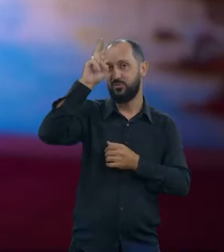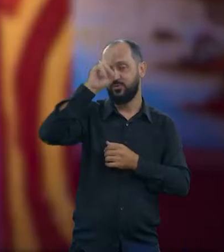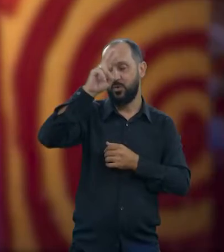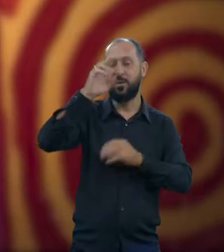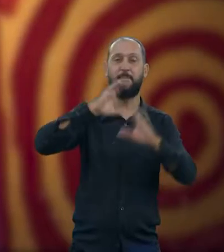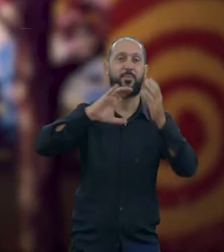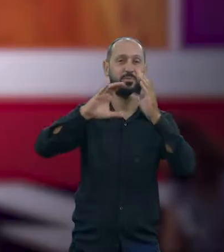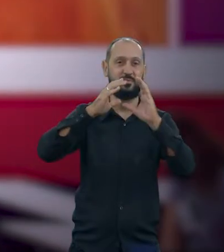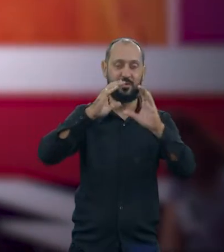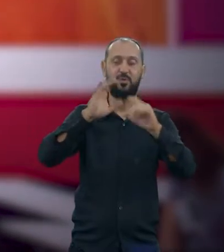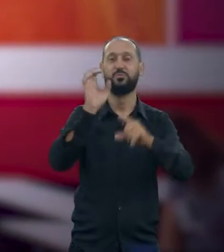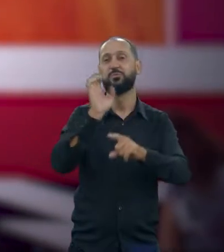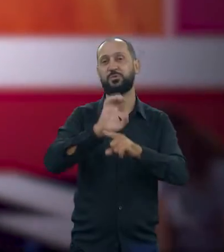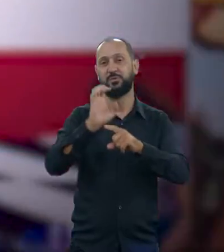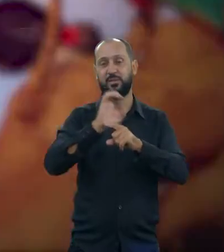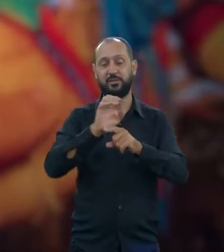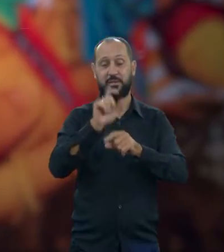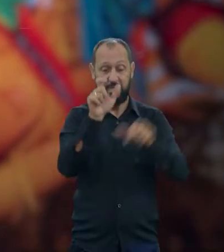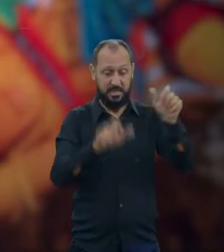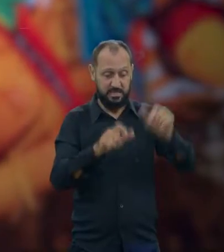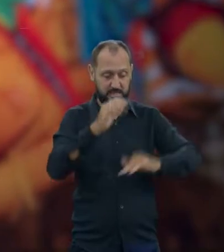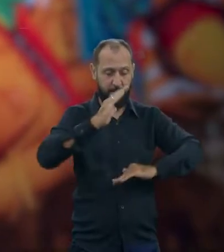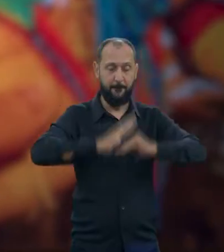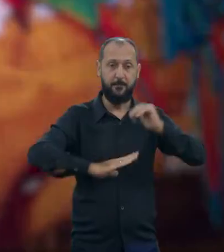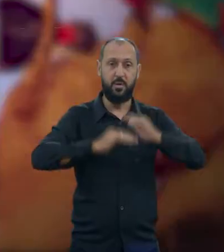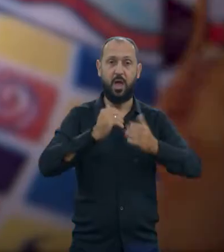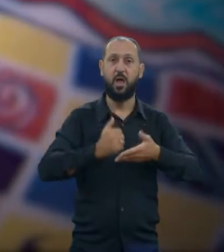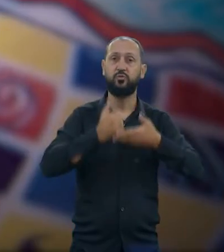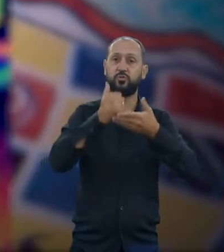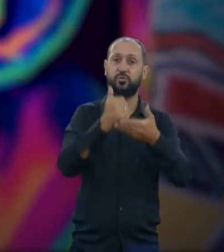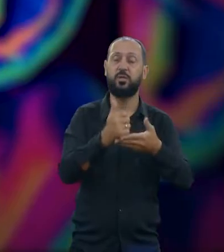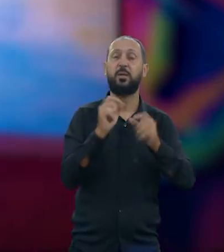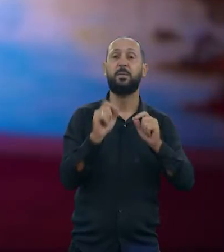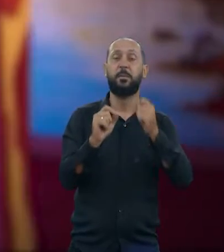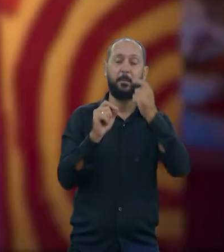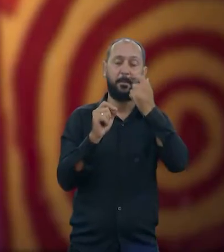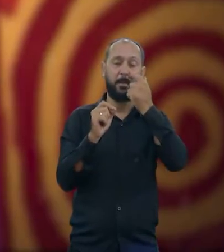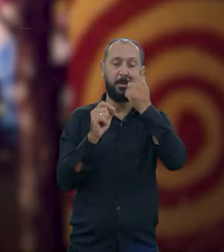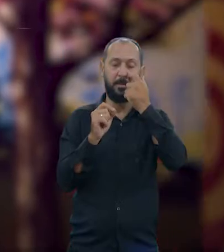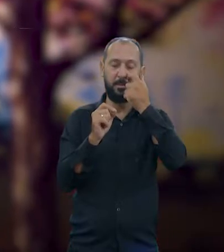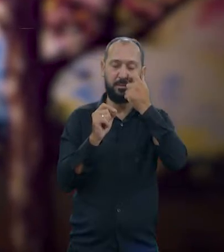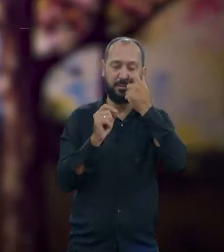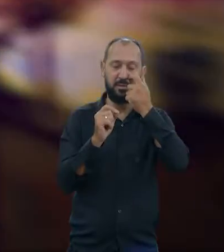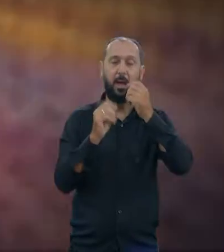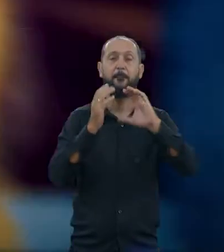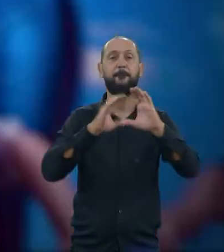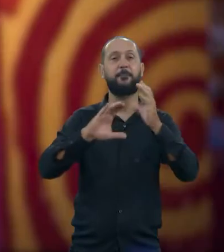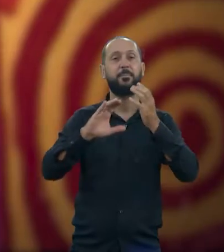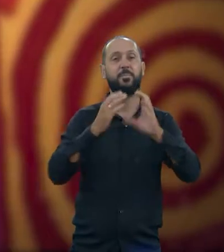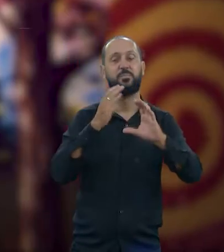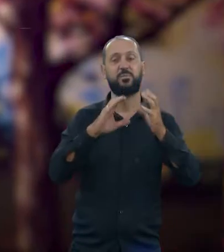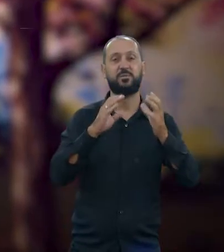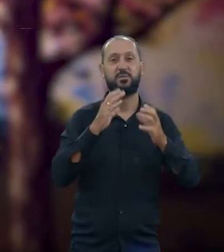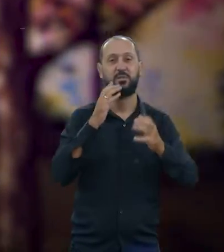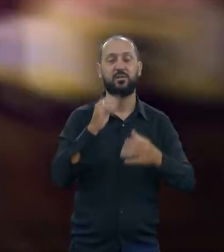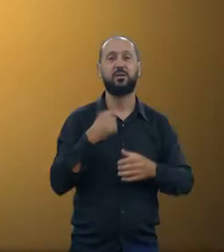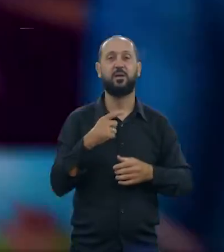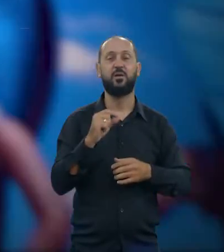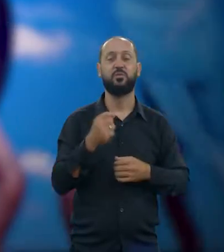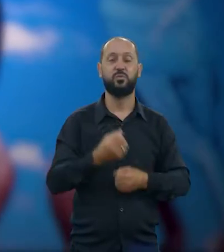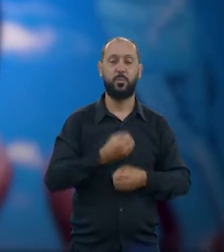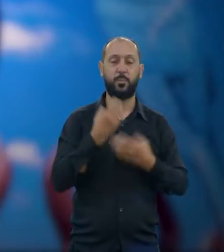história musical do nosso estado, e esses músicos contribuíram para essa grandeza